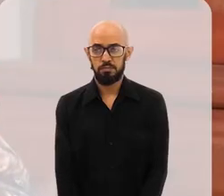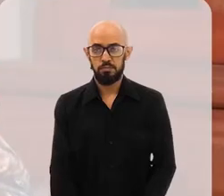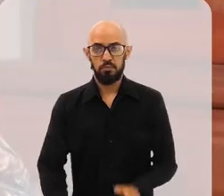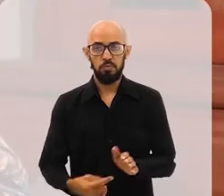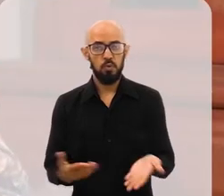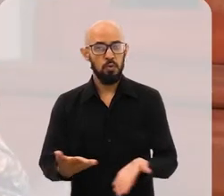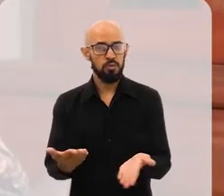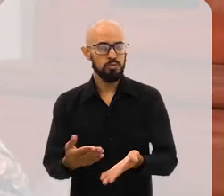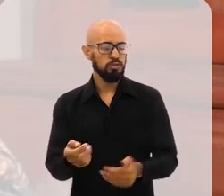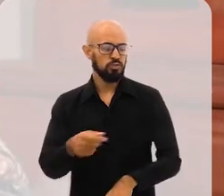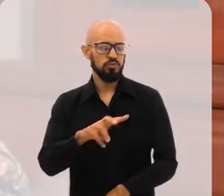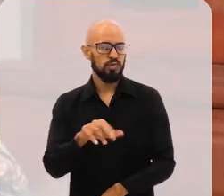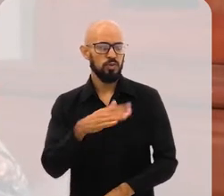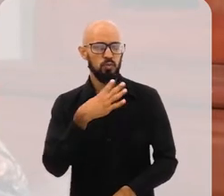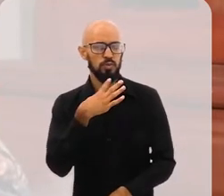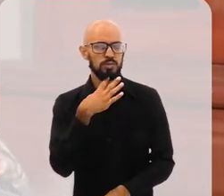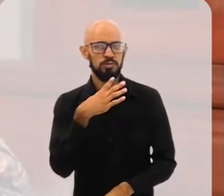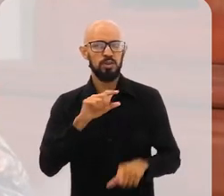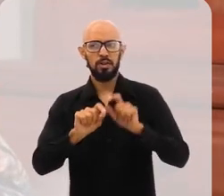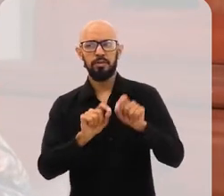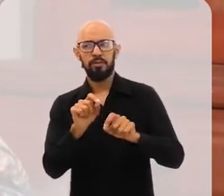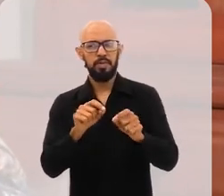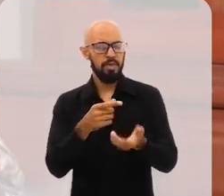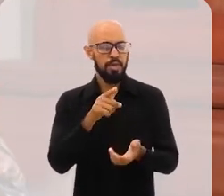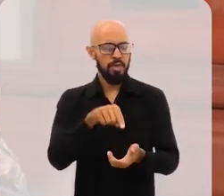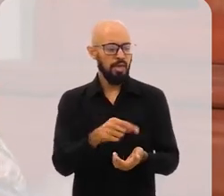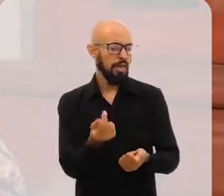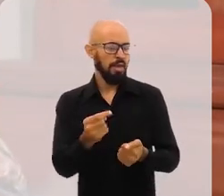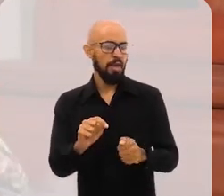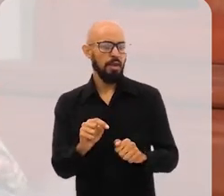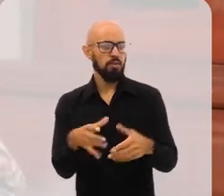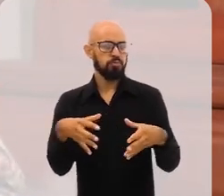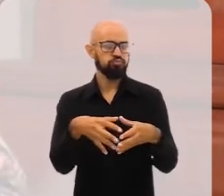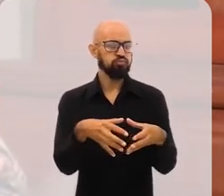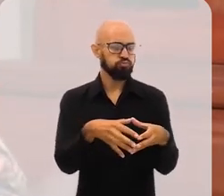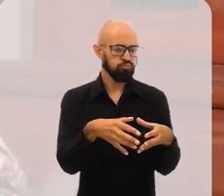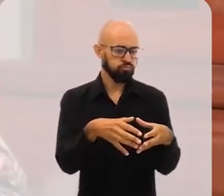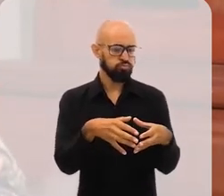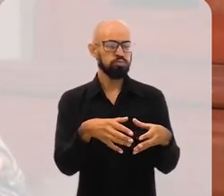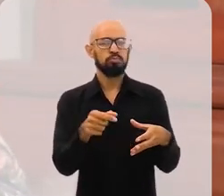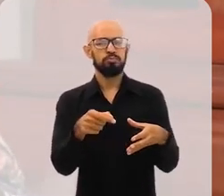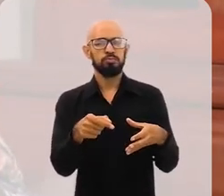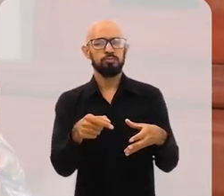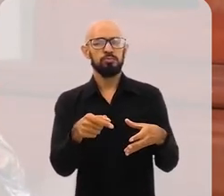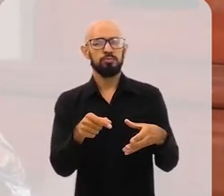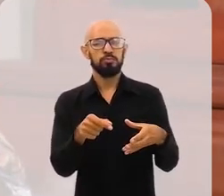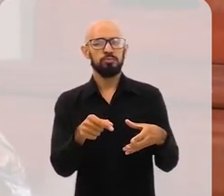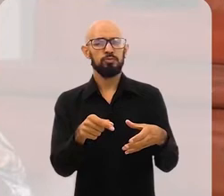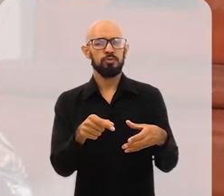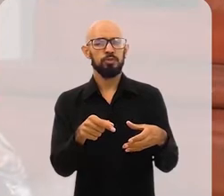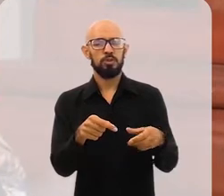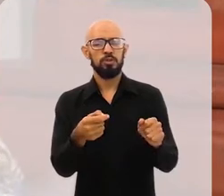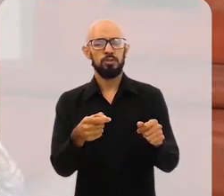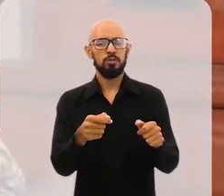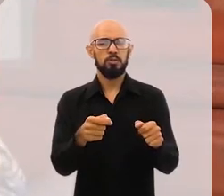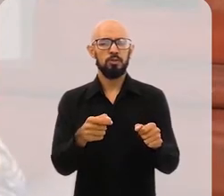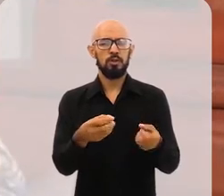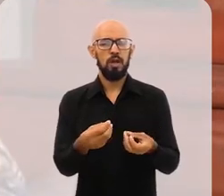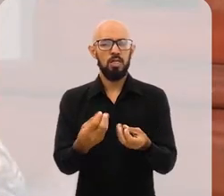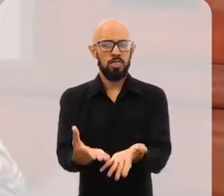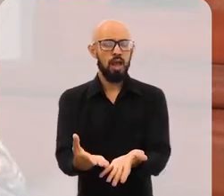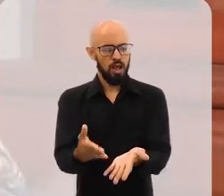Olá hoje nós vamos conhecer é um segmento que traz algumas